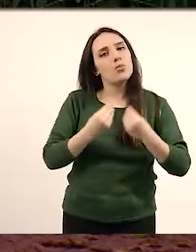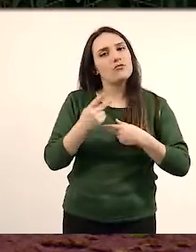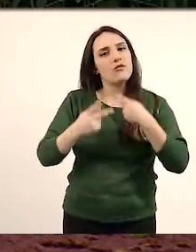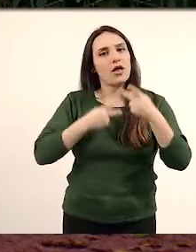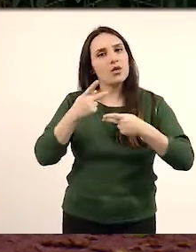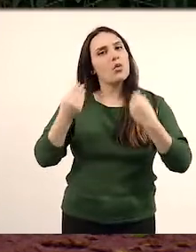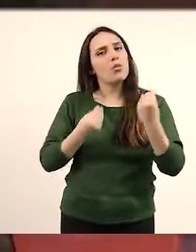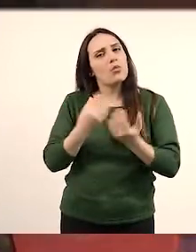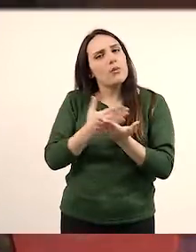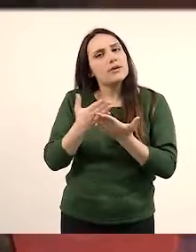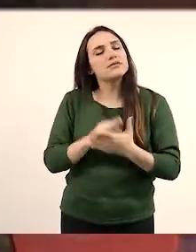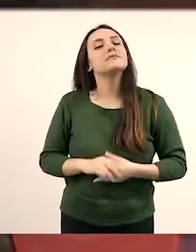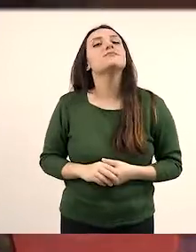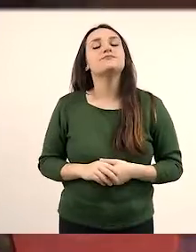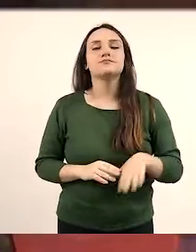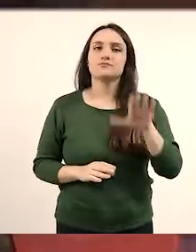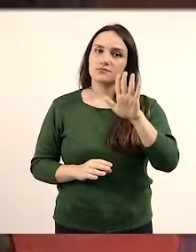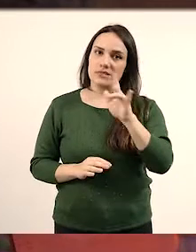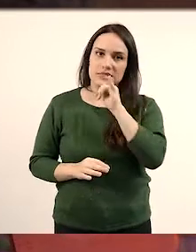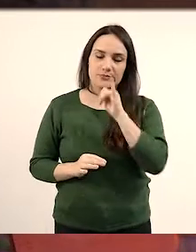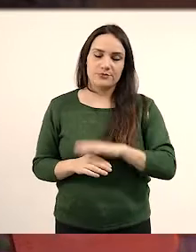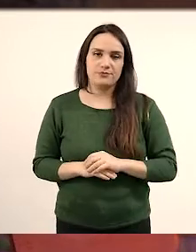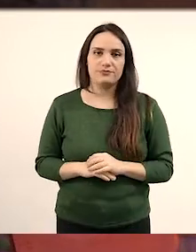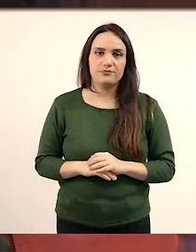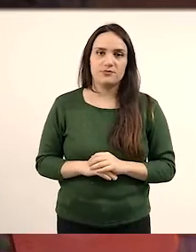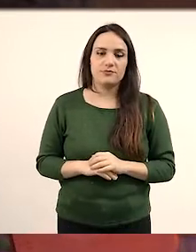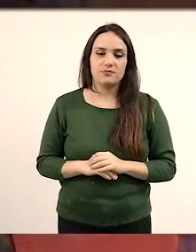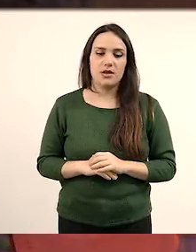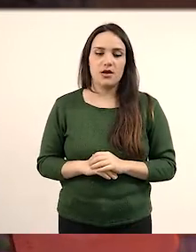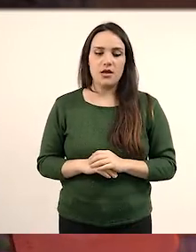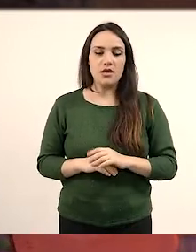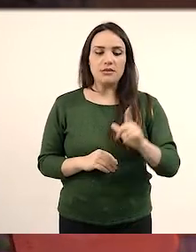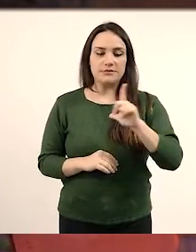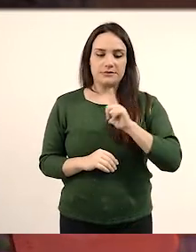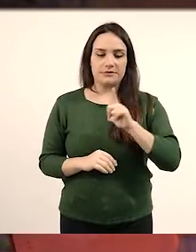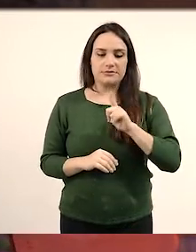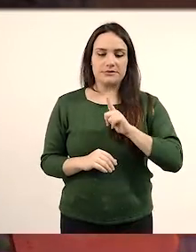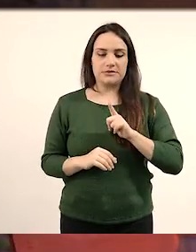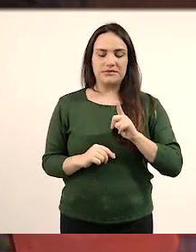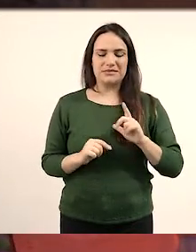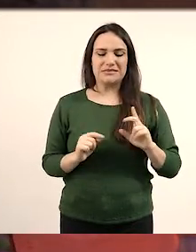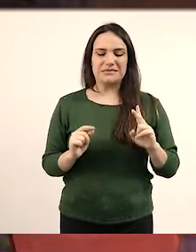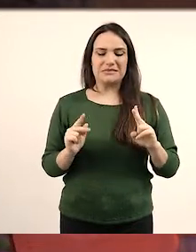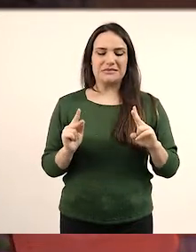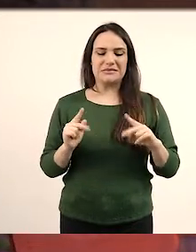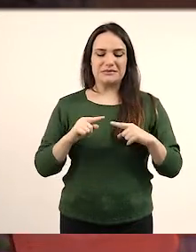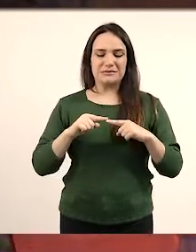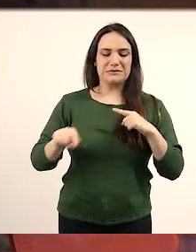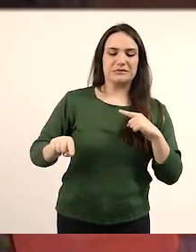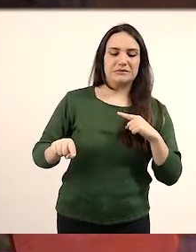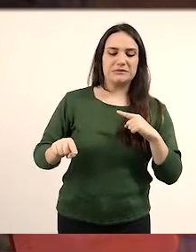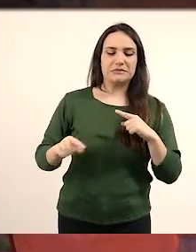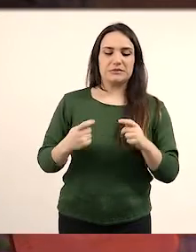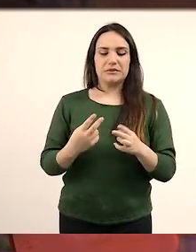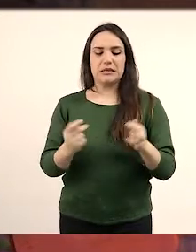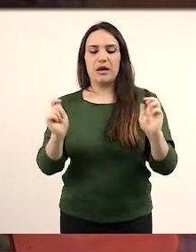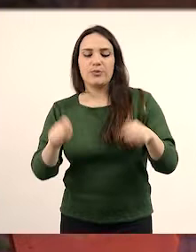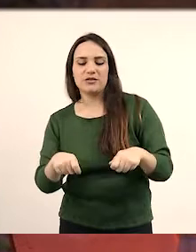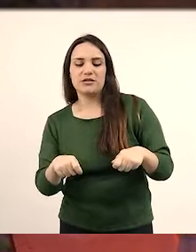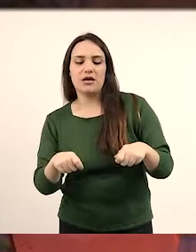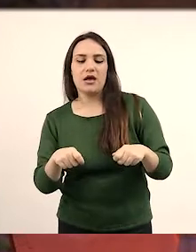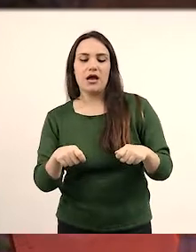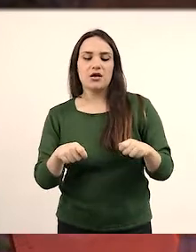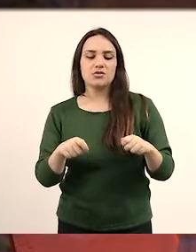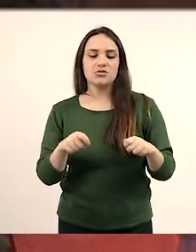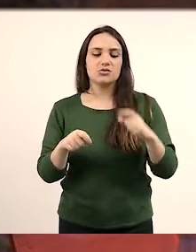Como que eles nascem? Veja bem, quando se fala entre atrito de competência ou de interesse